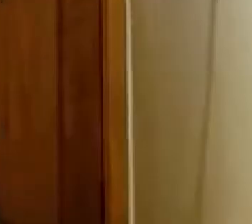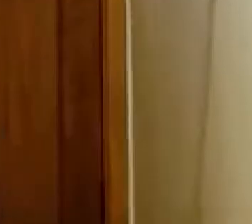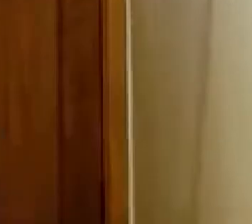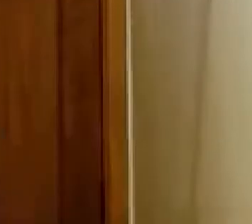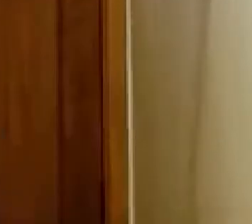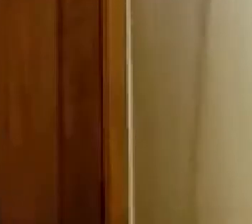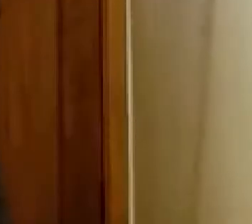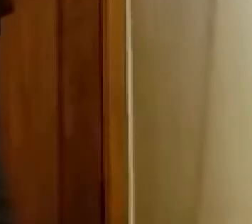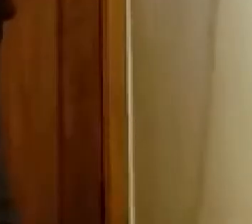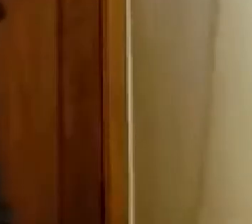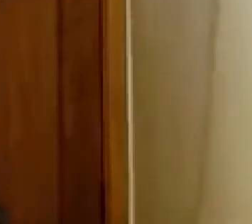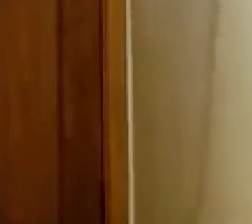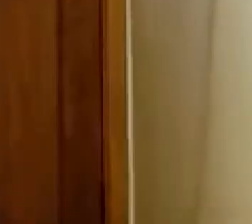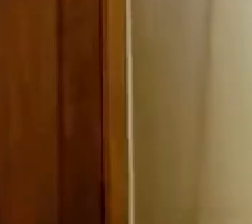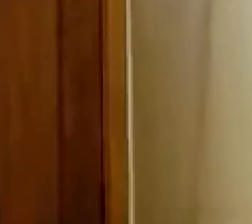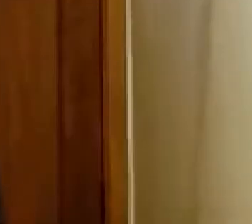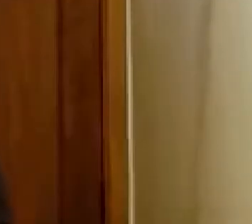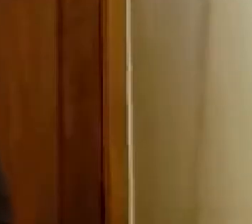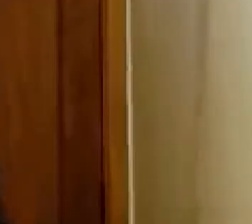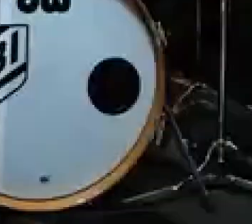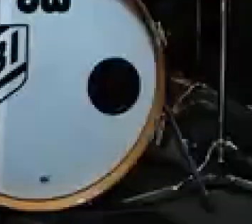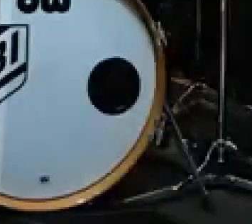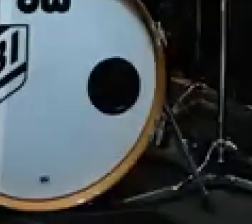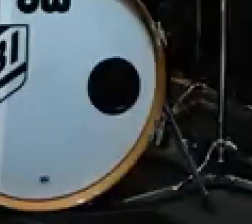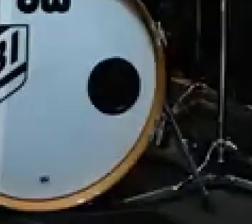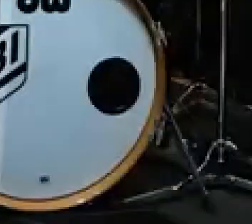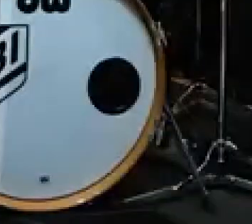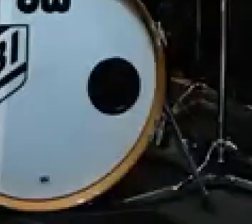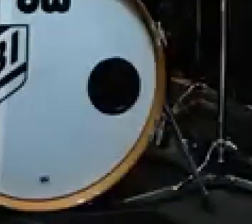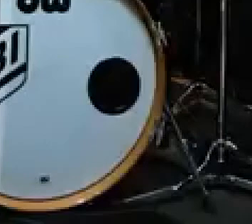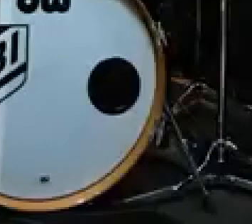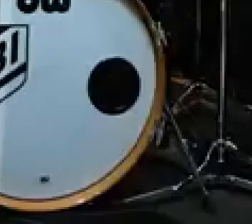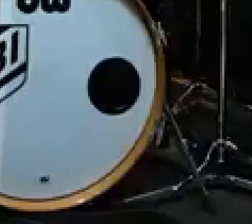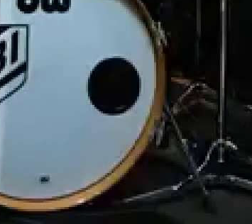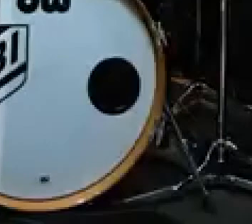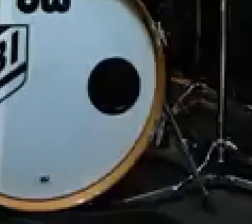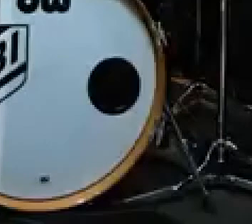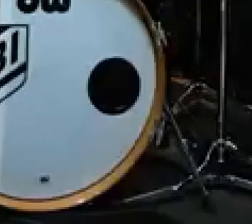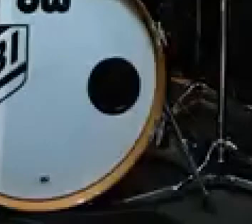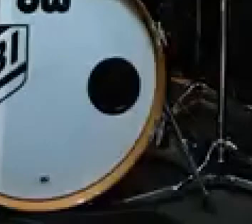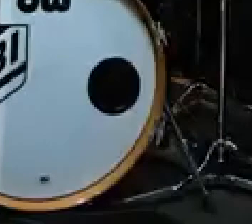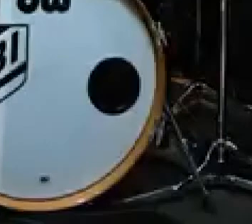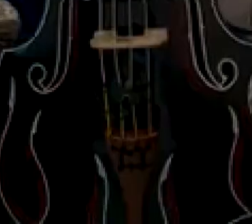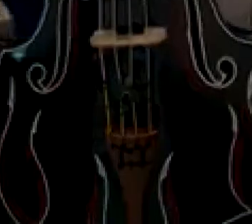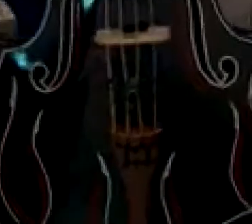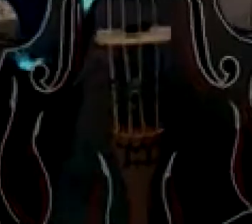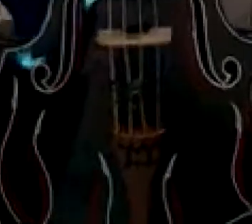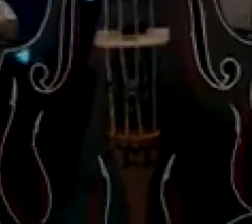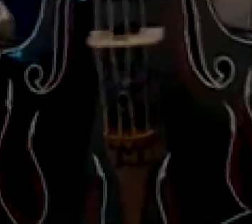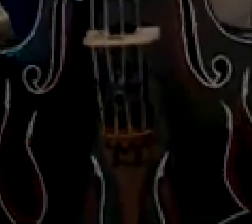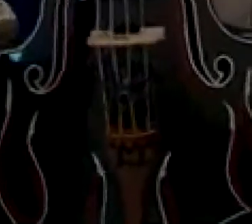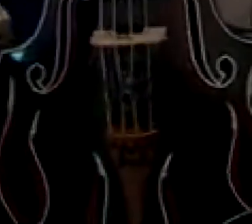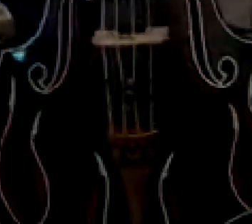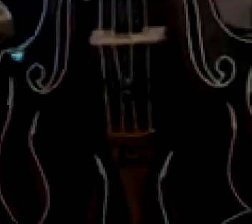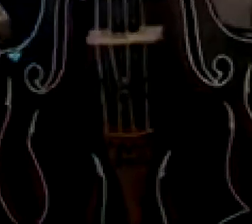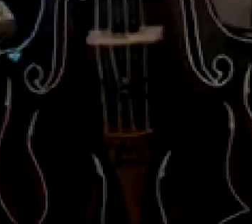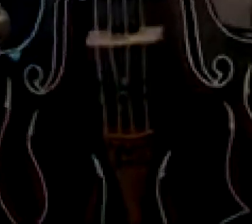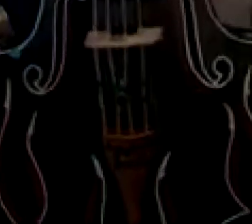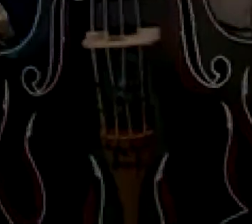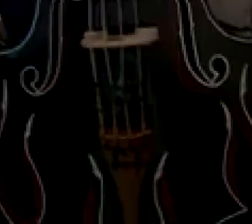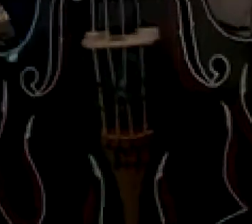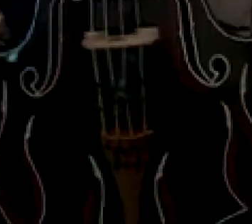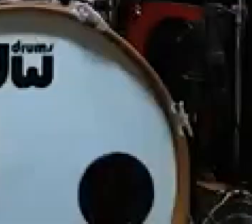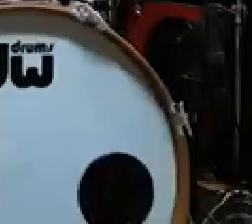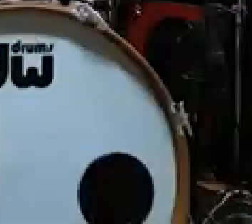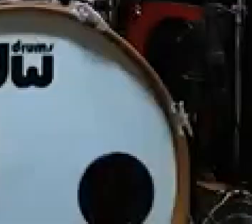supermercados, bancos e repartições que rebatem sua vida. Mas ela diz que apesar de